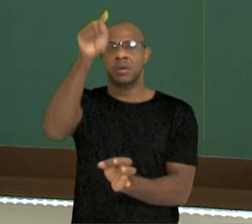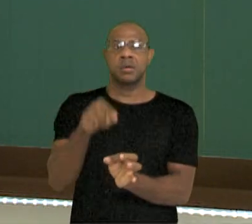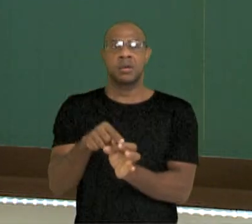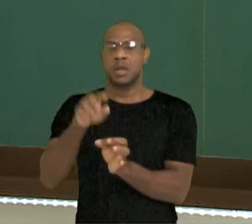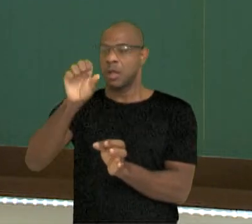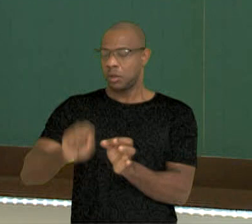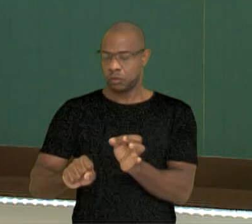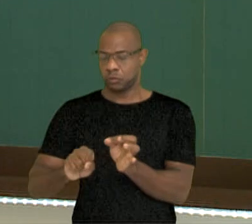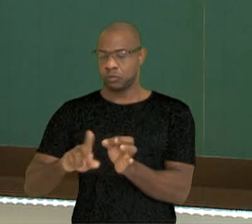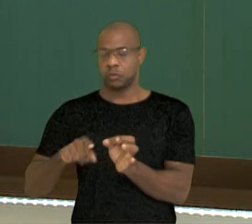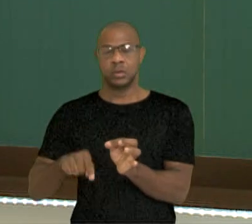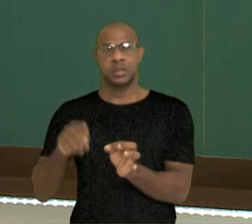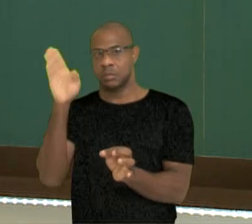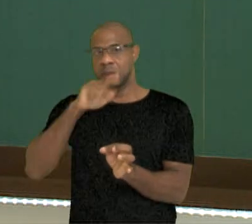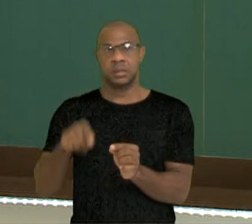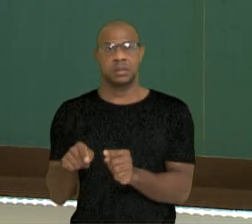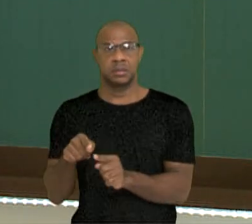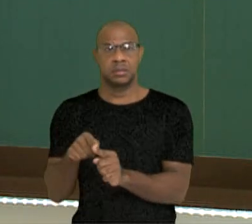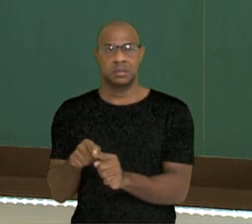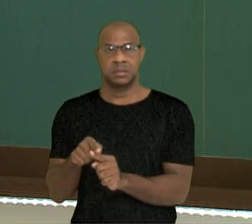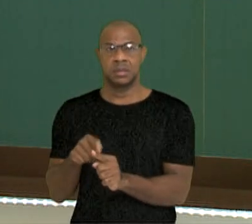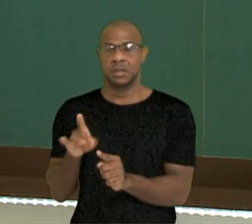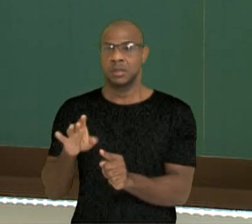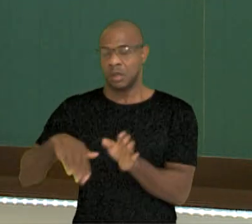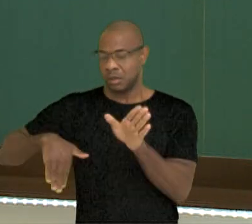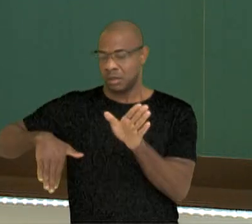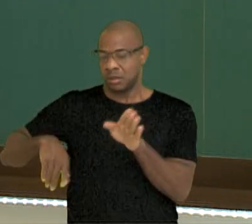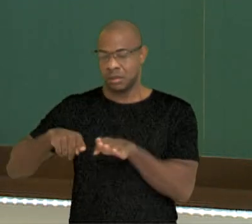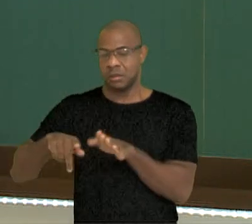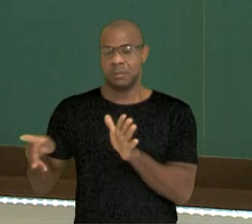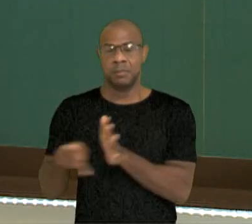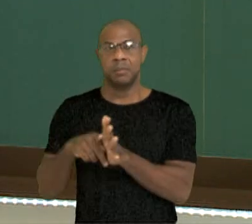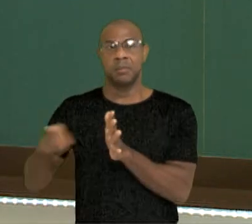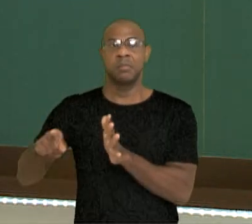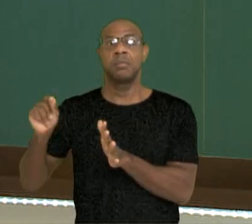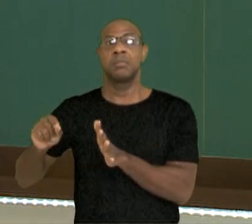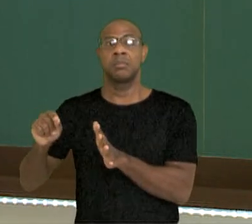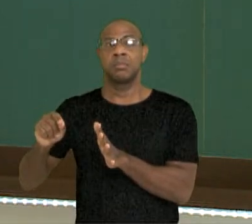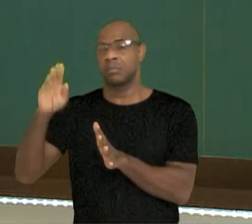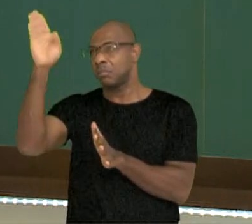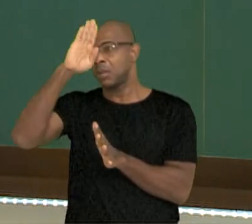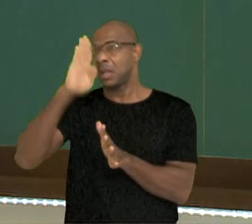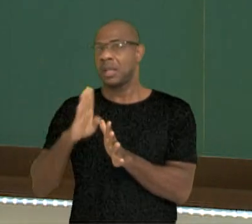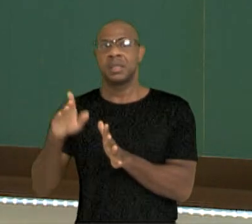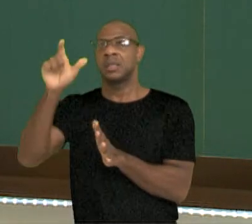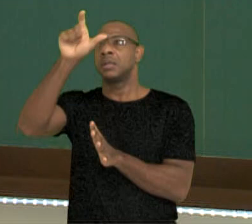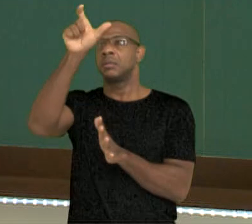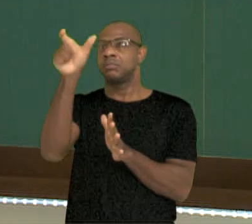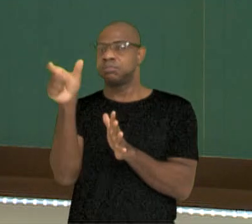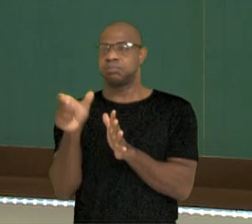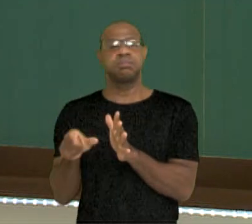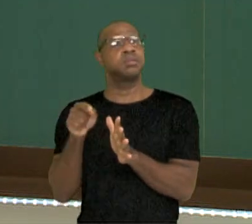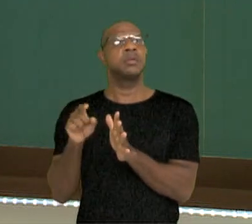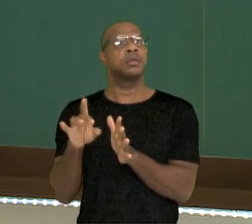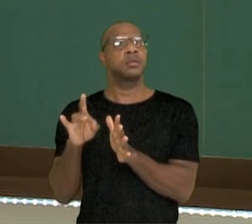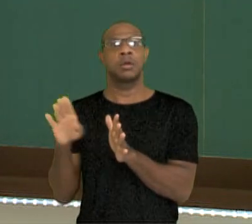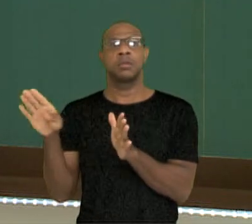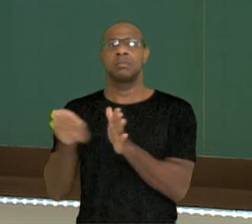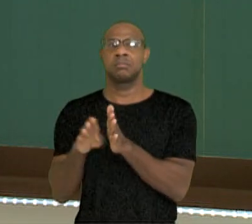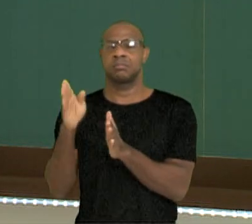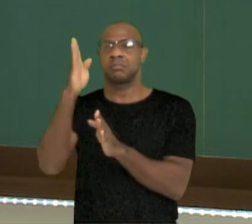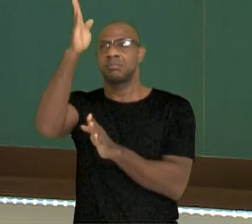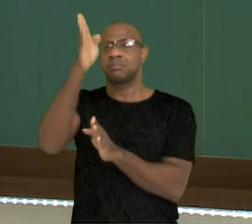que eu vou ter. Somente a faixa litorânea pertencendo a esse Brasil lá do início do Tratado